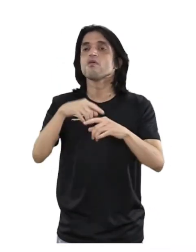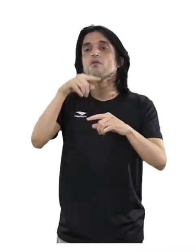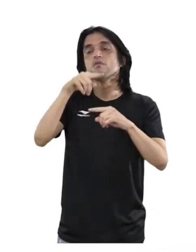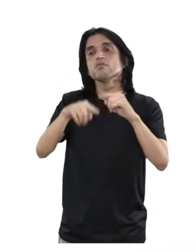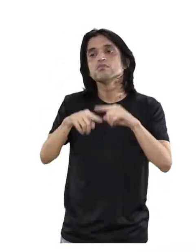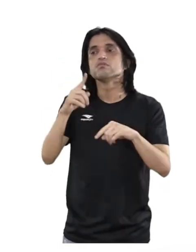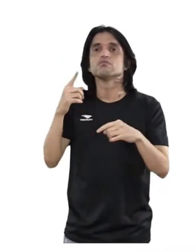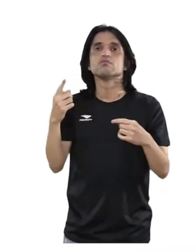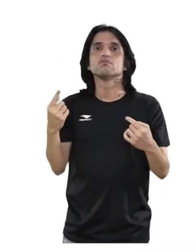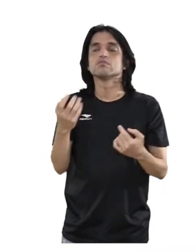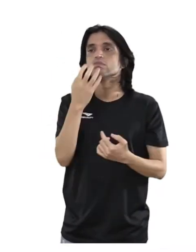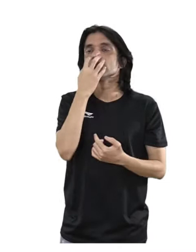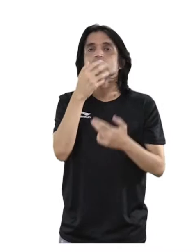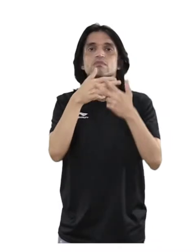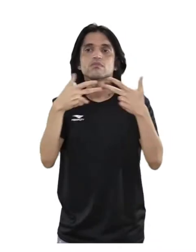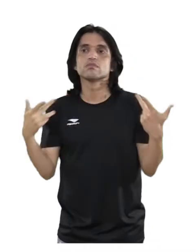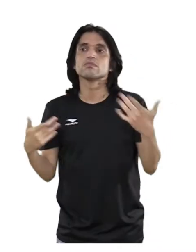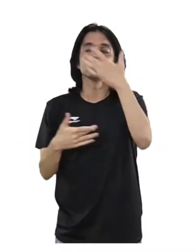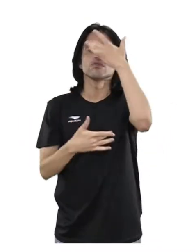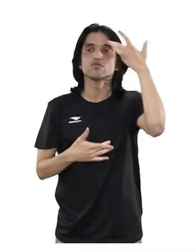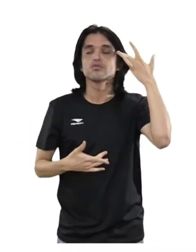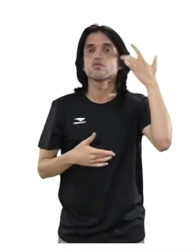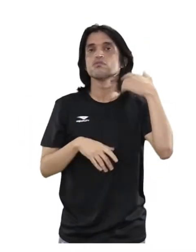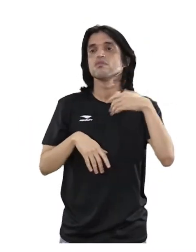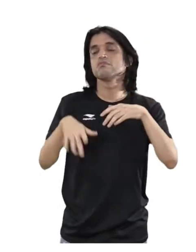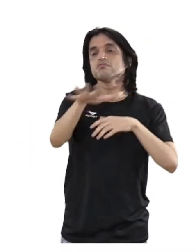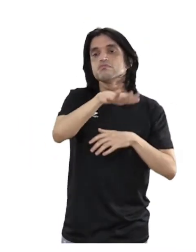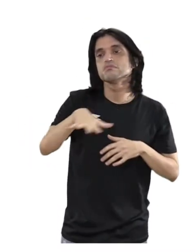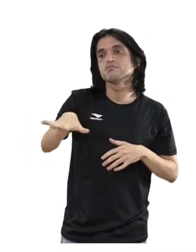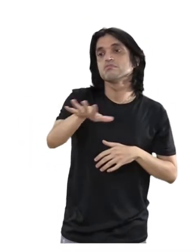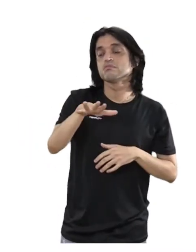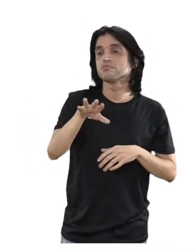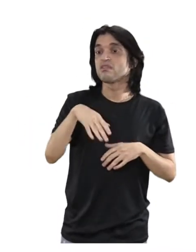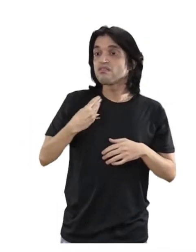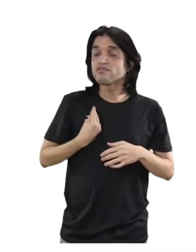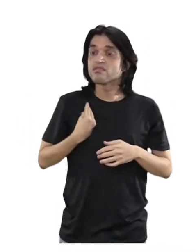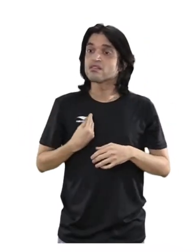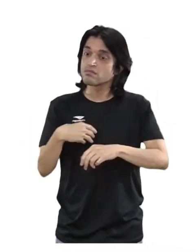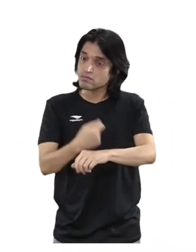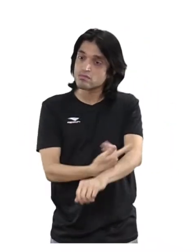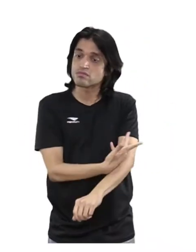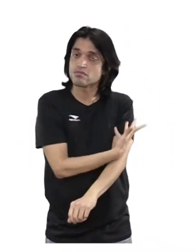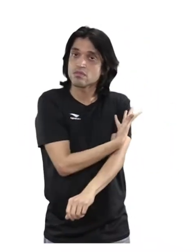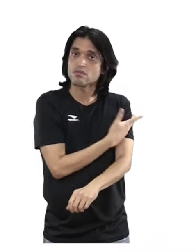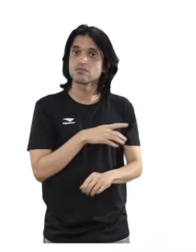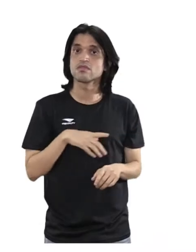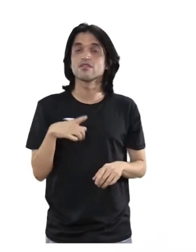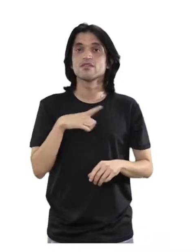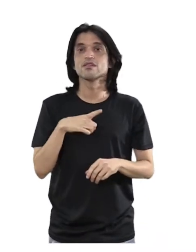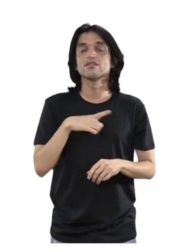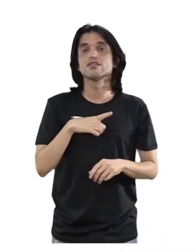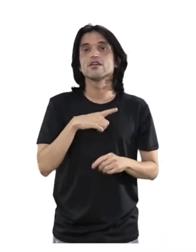cena, ambiente, emoção vivida ou sentimento. Temos a descrição objetiva e